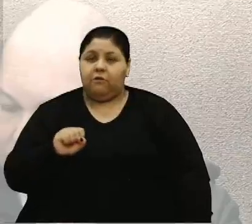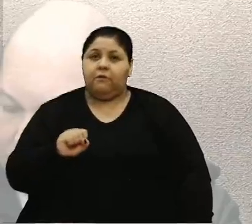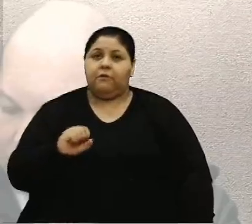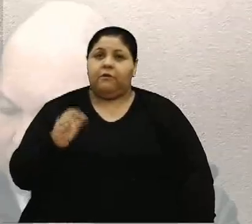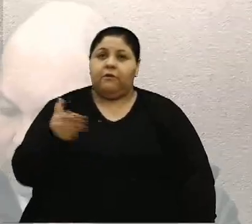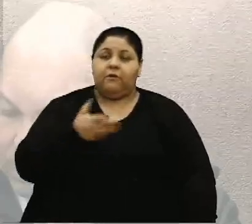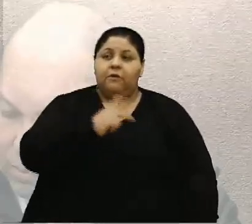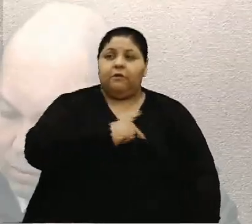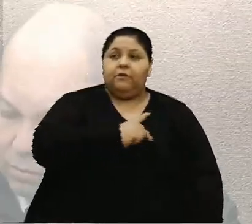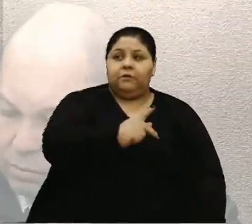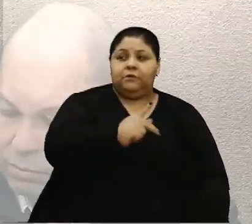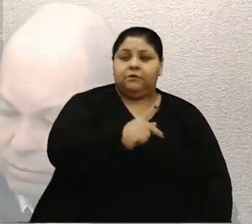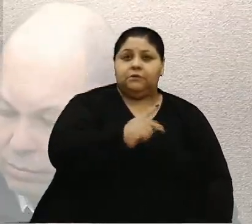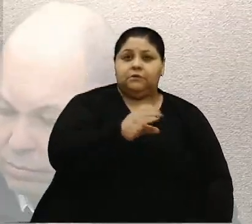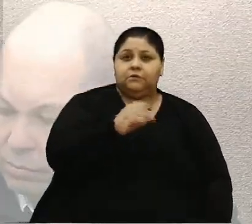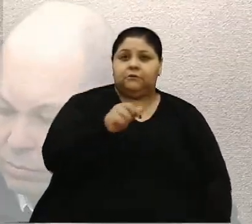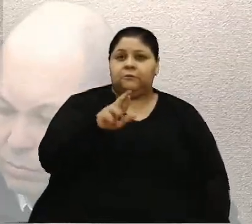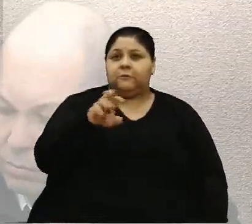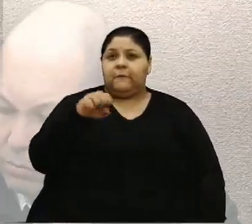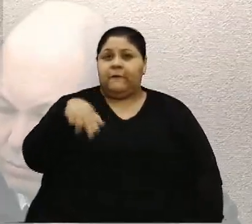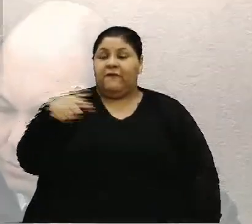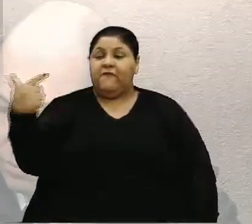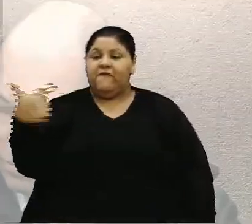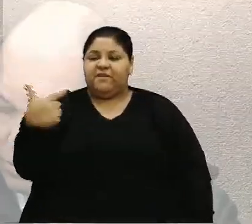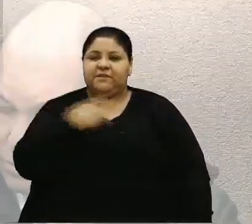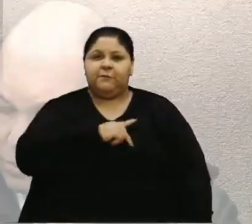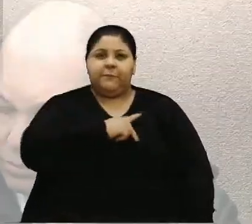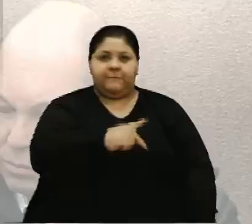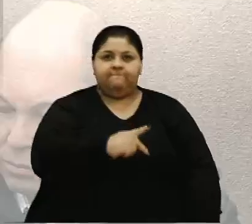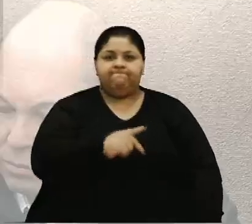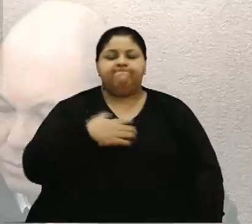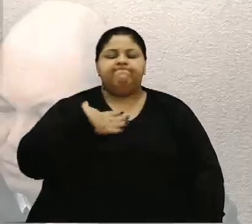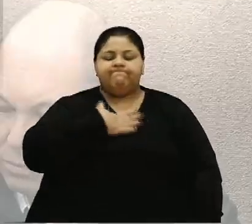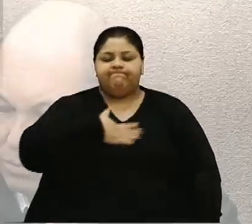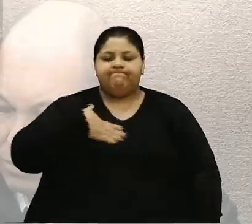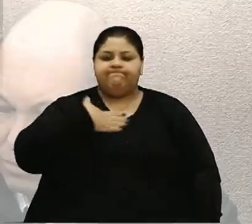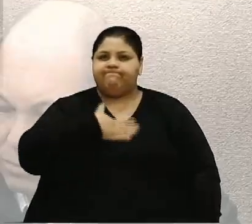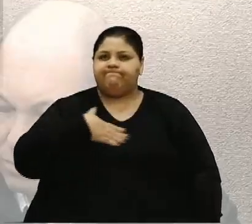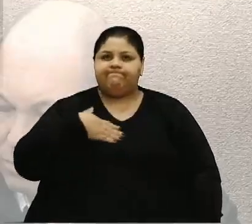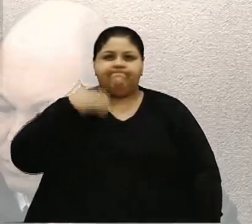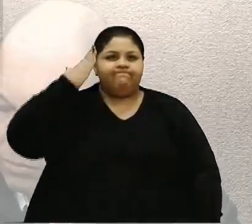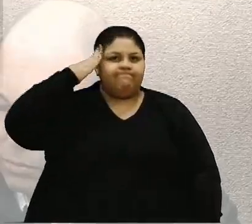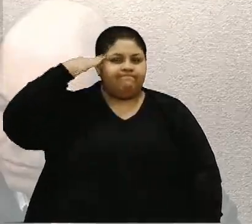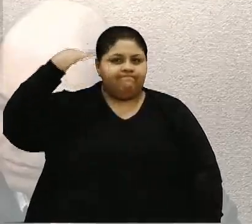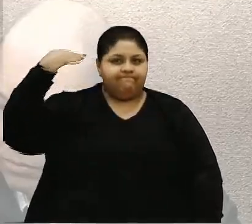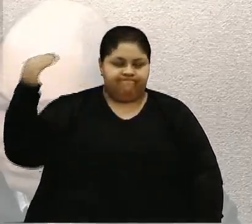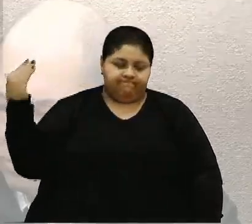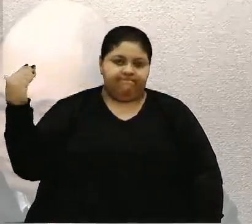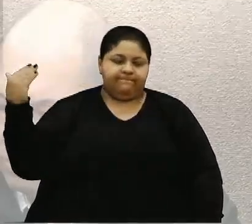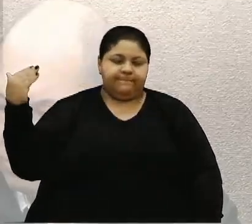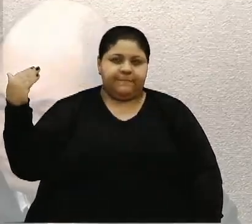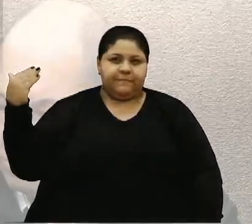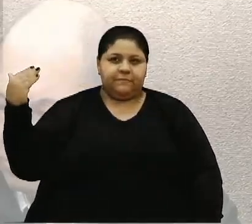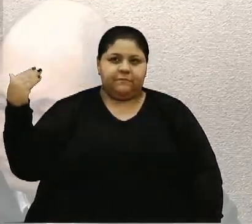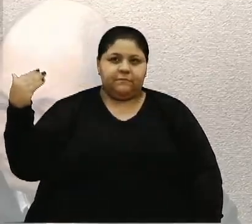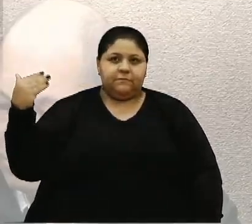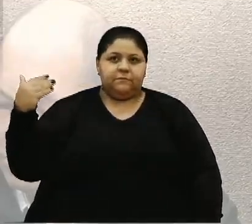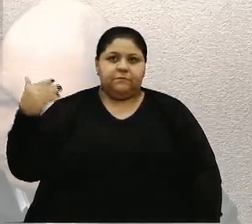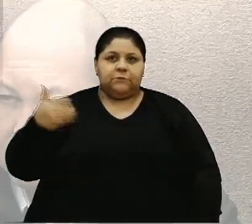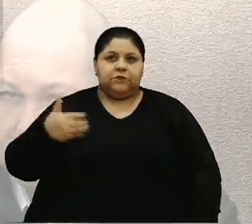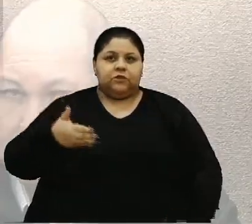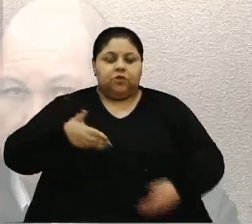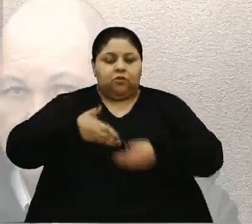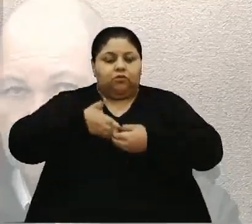tornou presidente e a Karen Bolsão vice-presidente. Então, eu desejo a eles muito sucesso e que caminhem sempre em